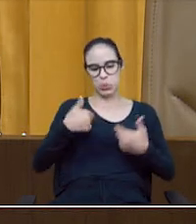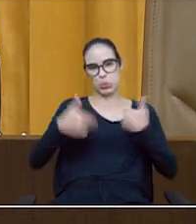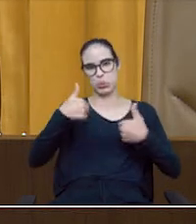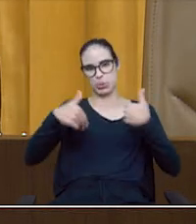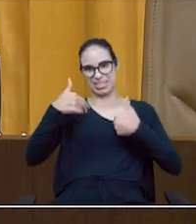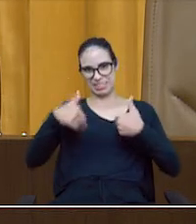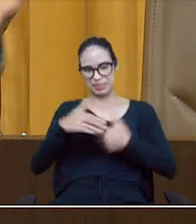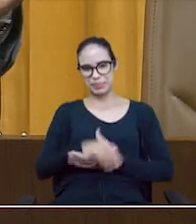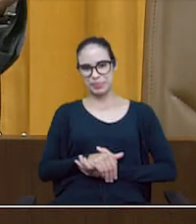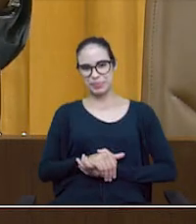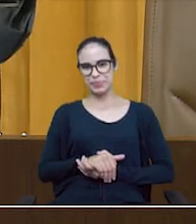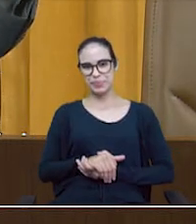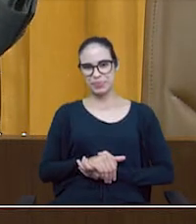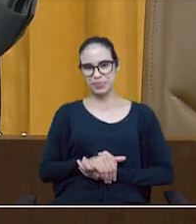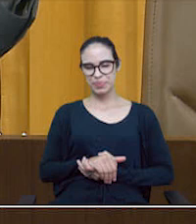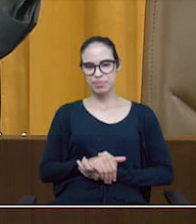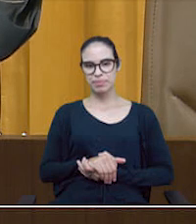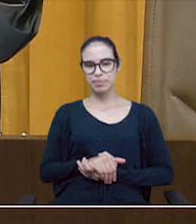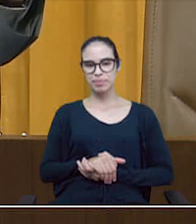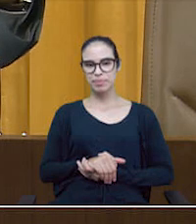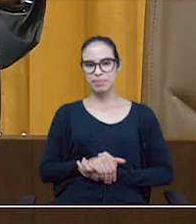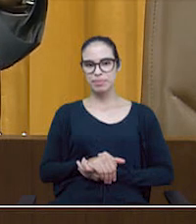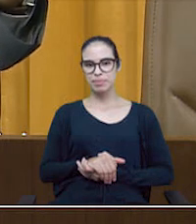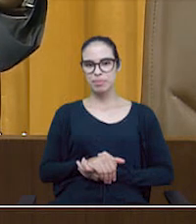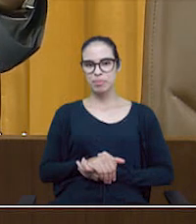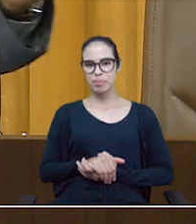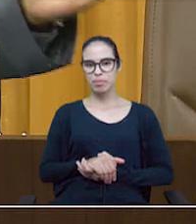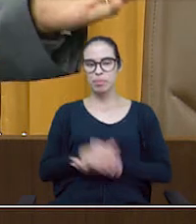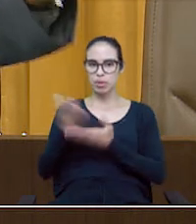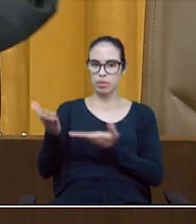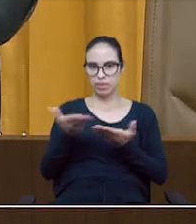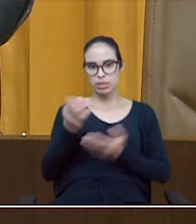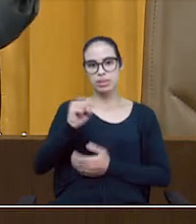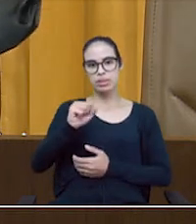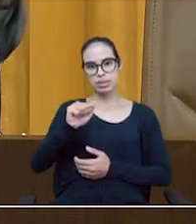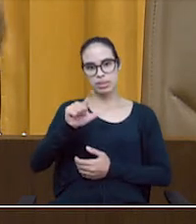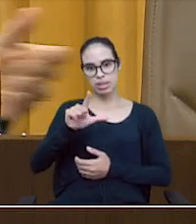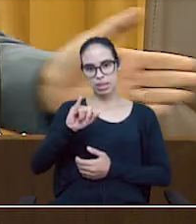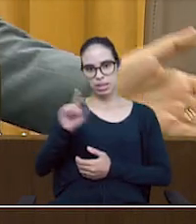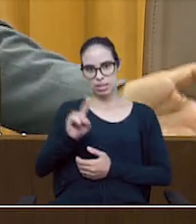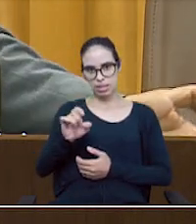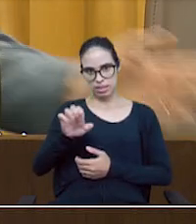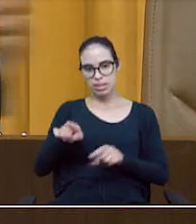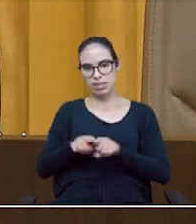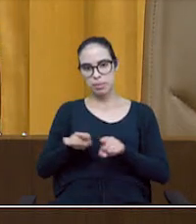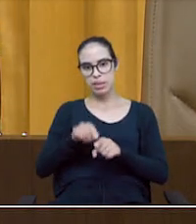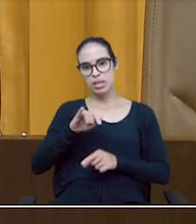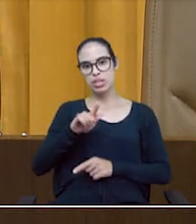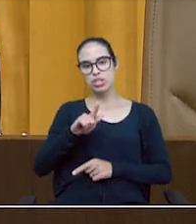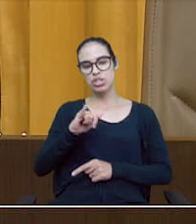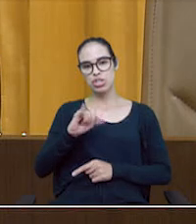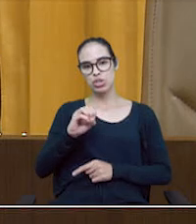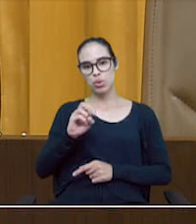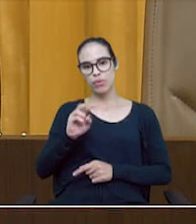a medida de precaução, eu convido a conselheira Salise e o conselheiro Giovanni a fazerem parte aqui